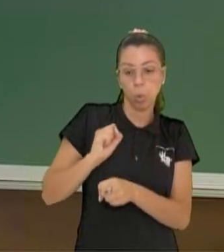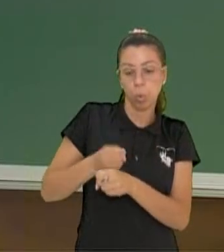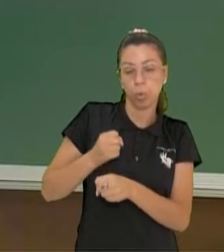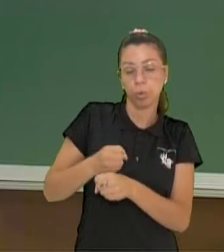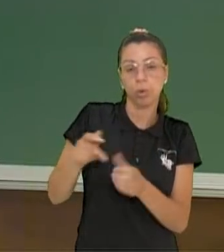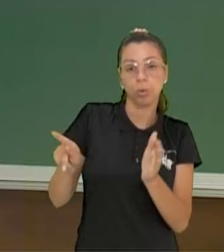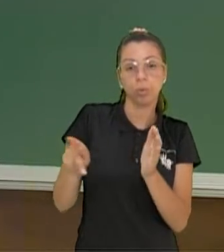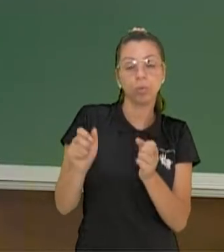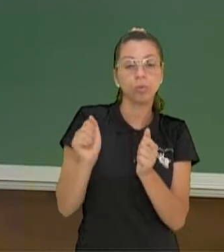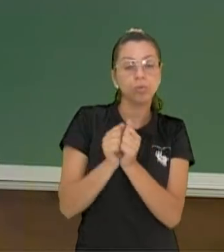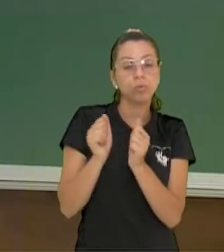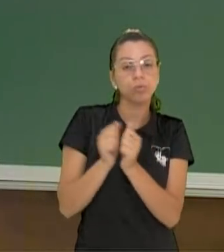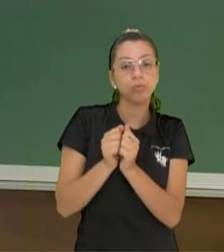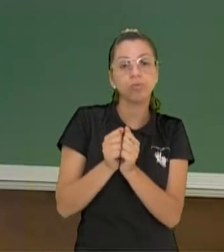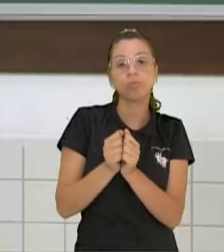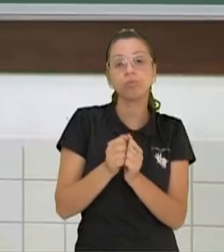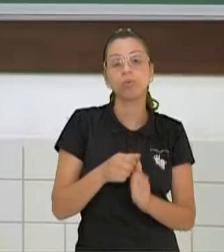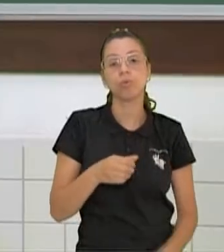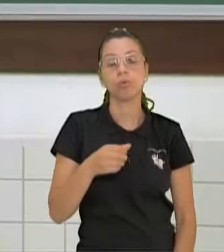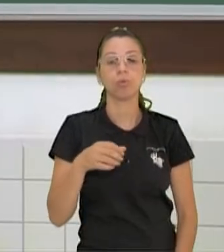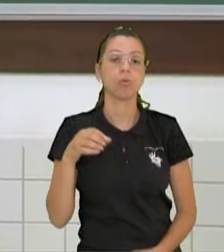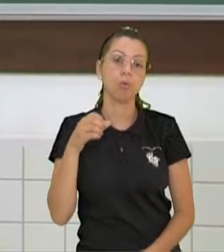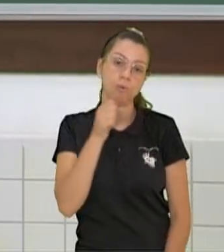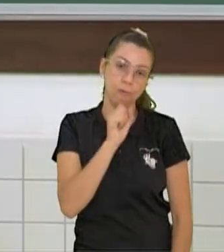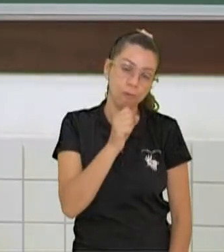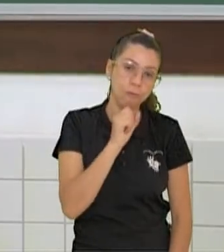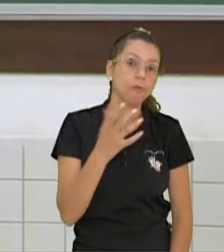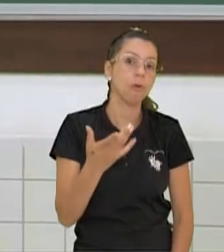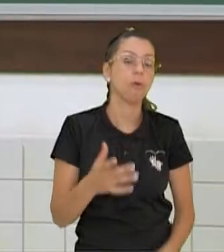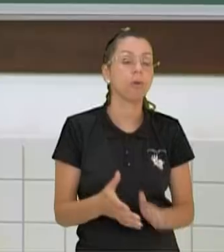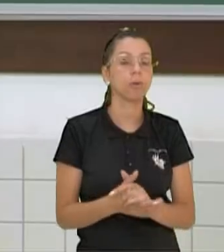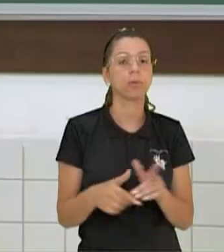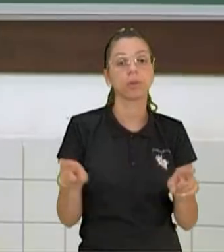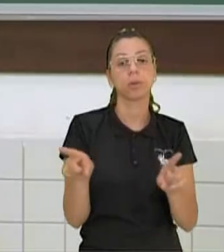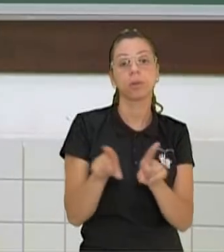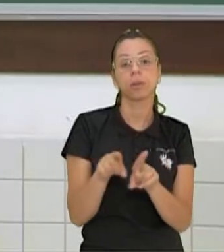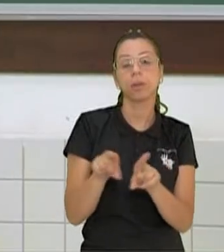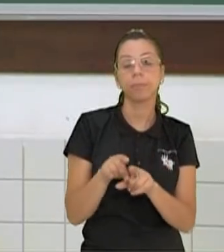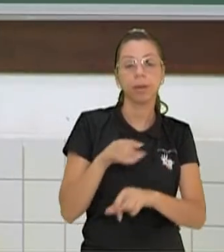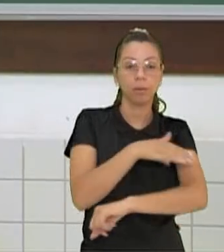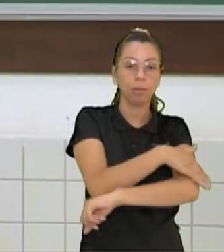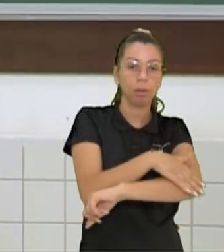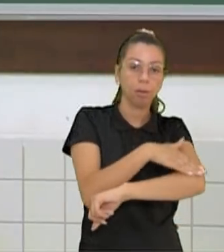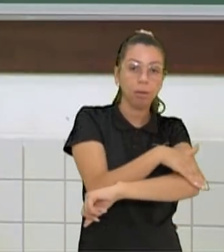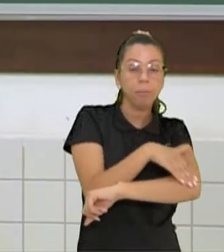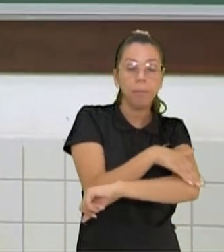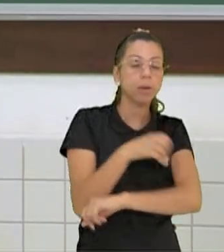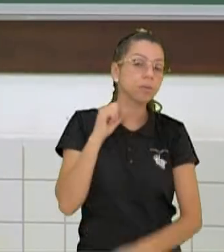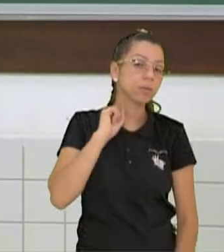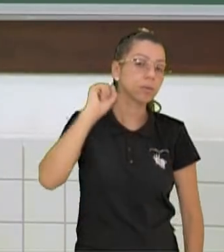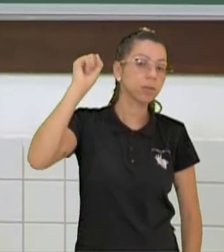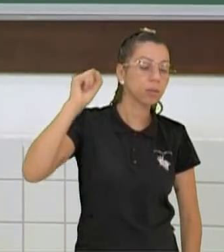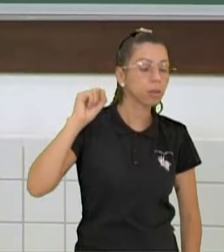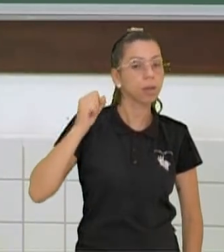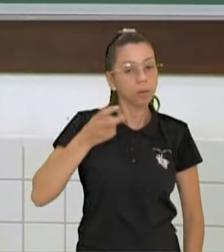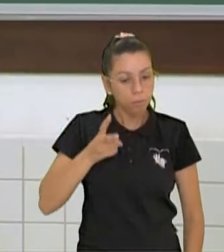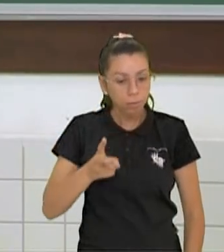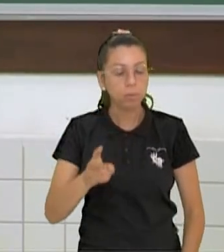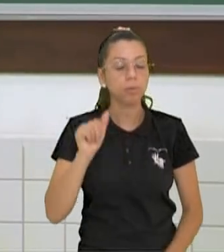é? É a persistência da memória. A Praça Tiradentes, diante de tantas transformações que o professor Roberto mostrou, ela está